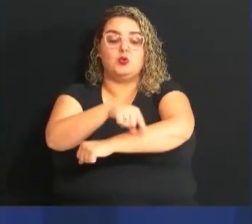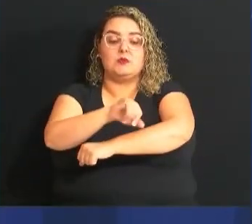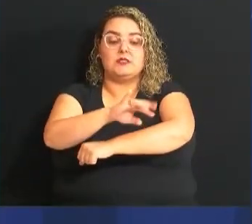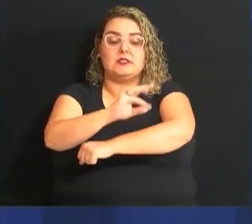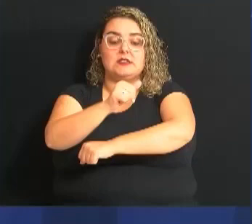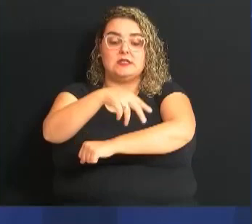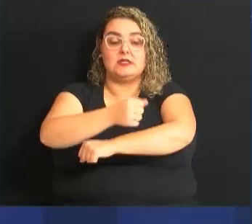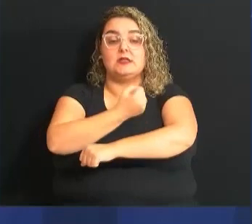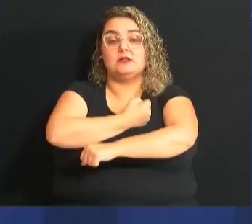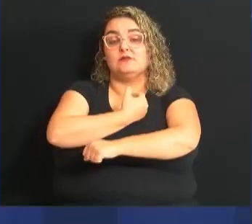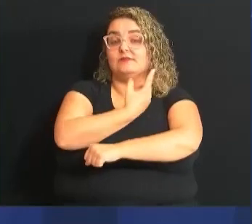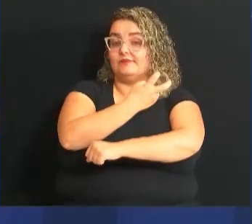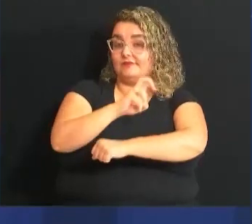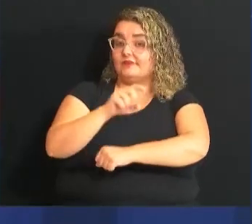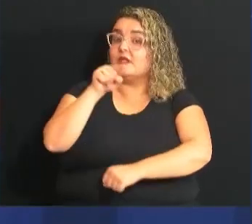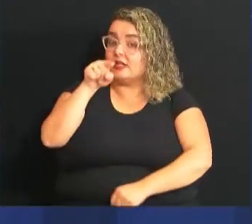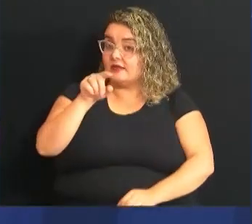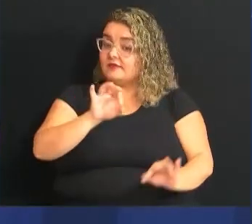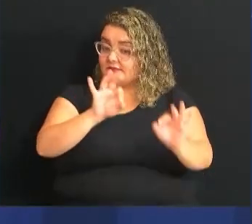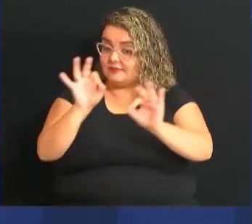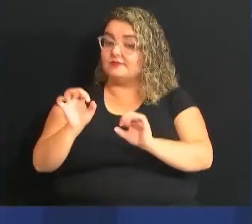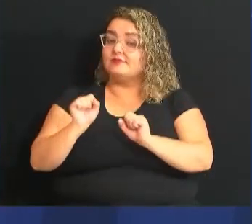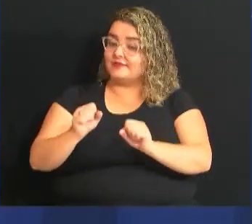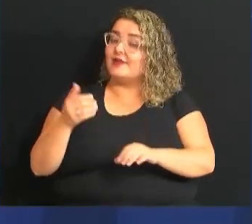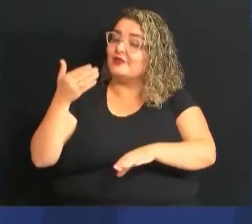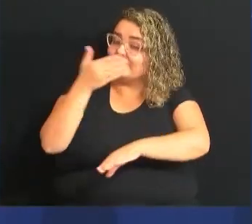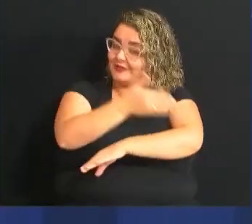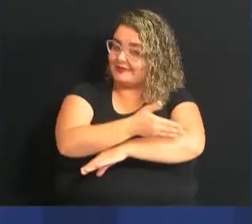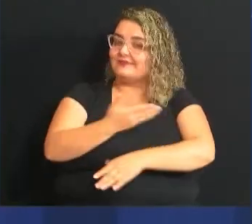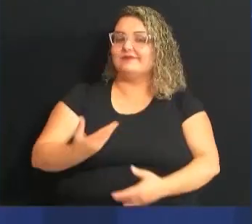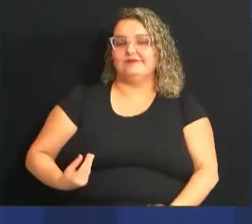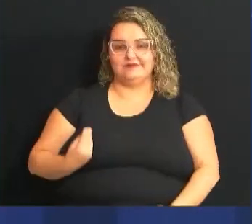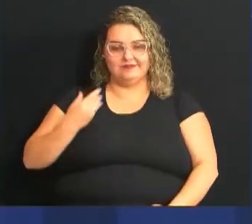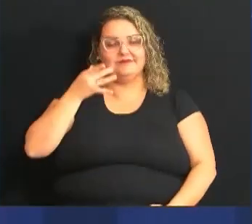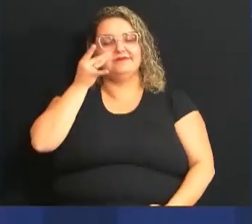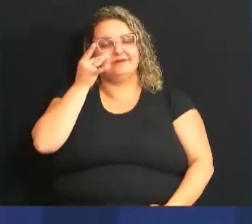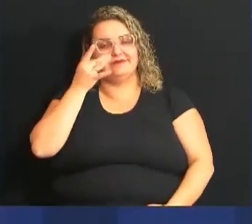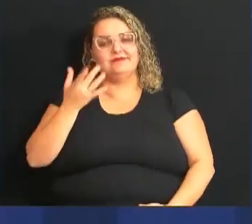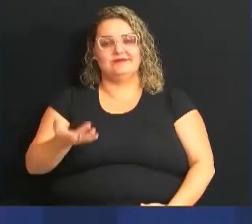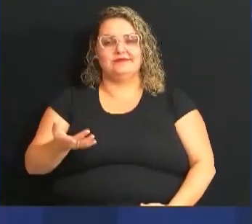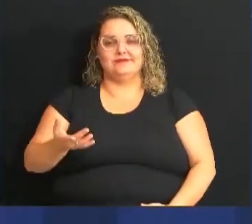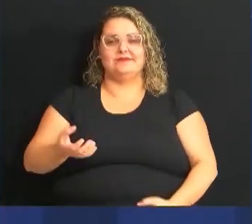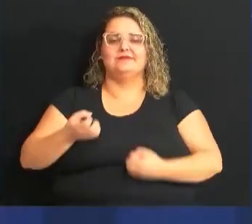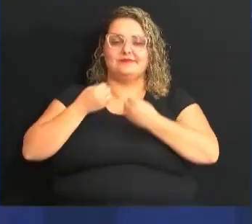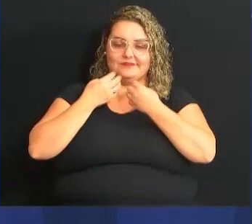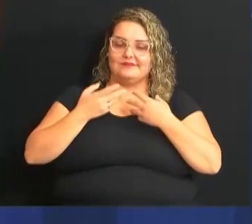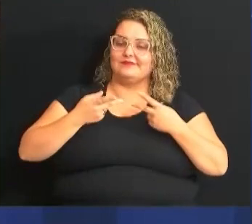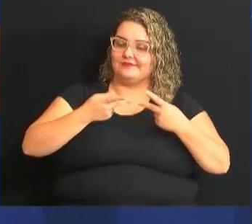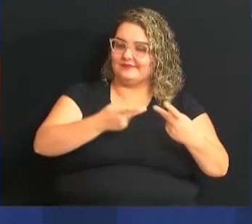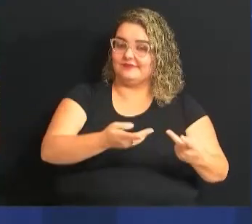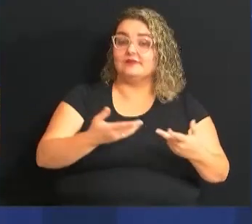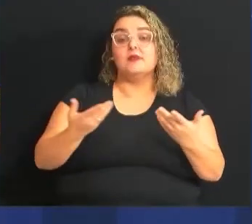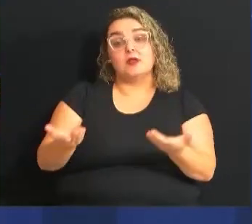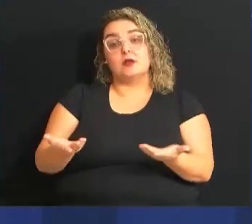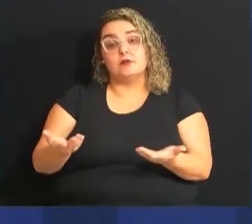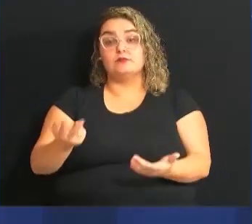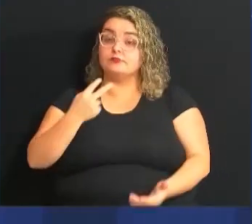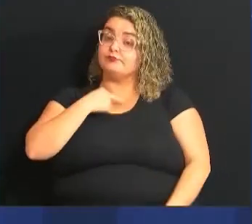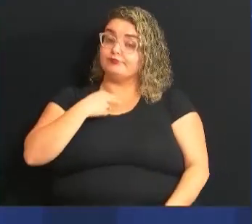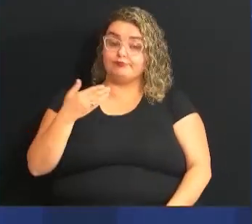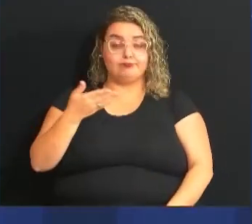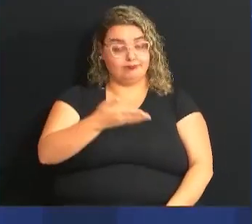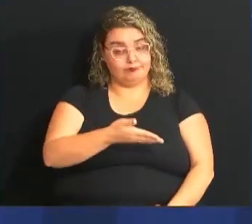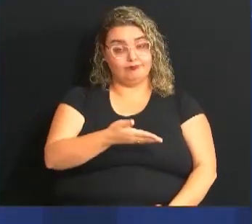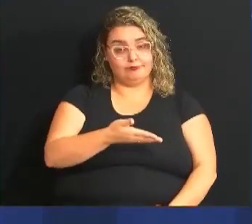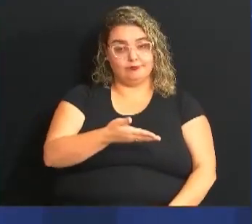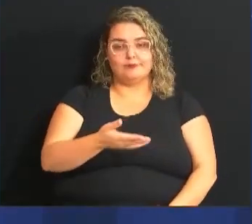1555. E você que está assistindo pode ir participar de forma presencial, que será muito bem-vindo. Agora, caso não dê para ir lá, é